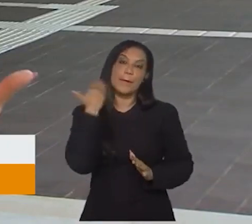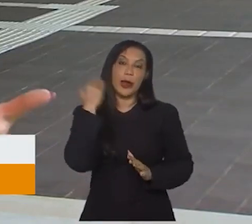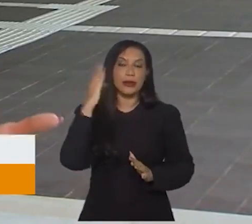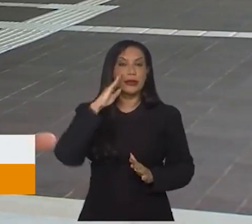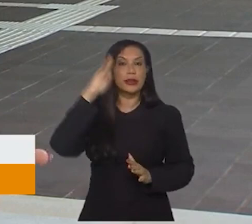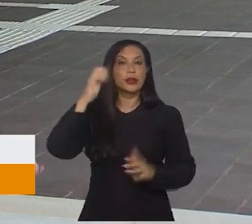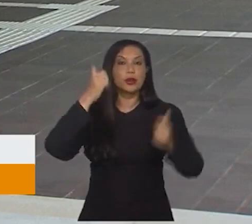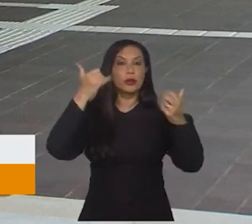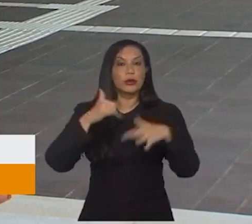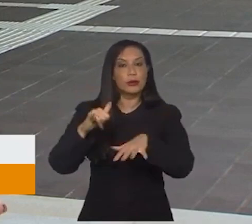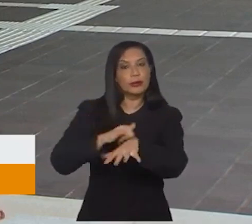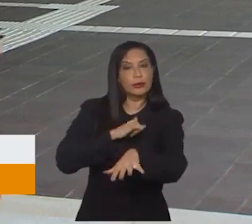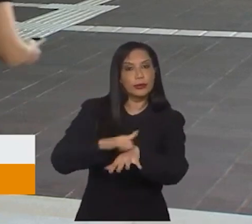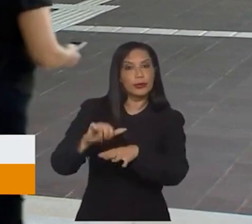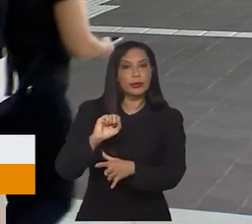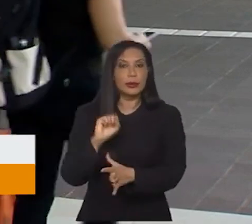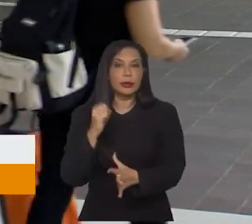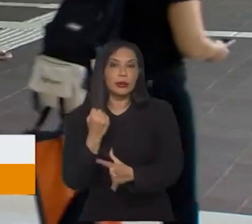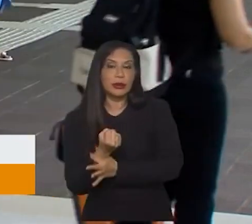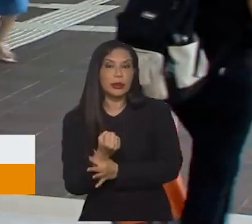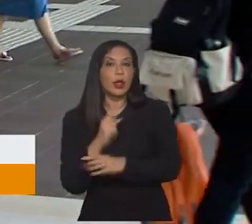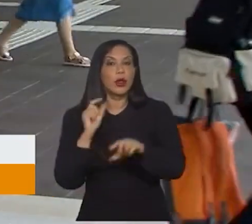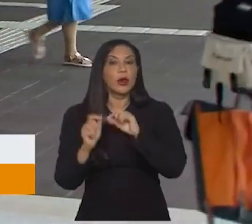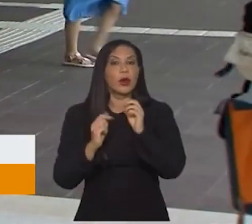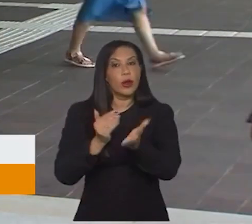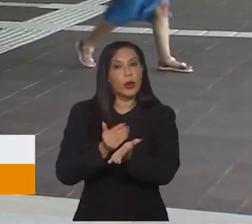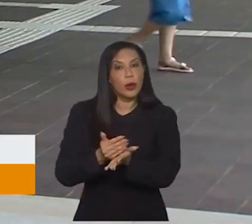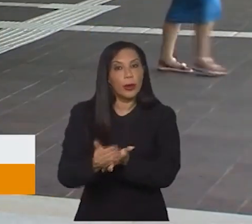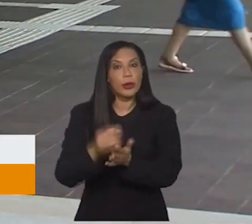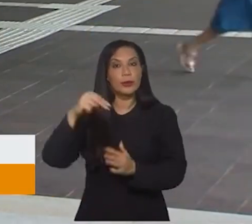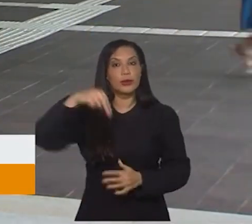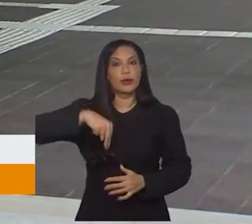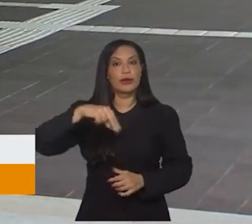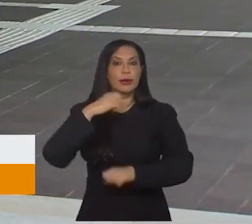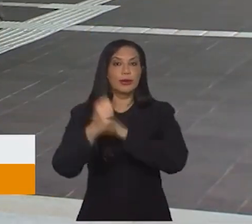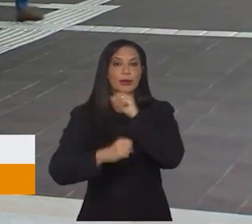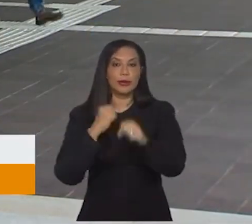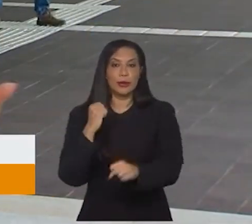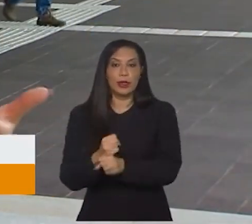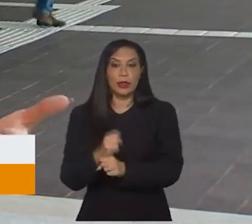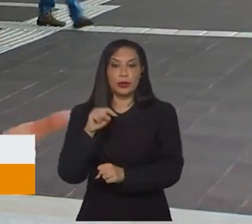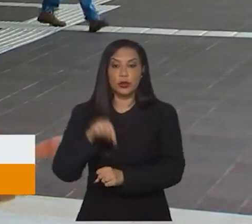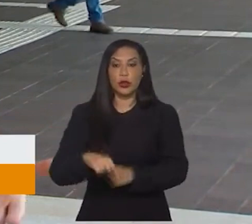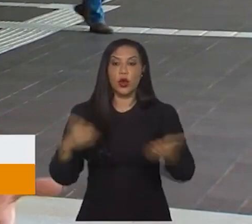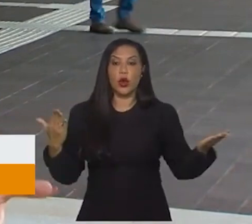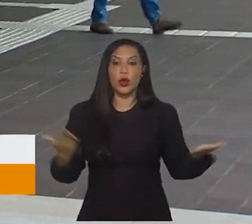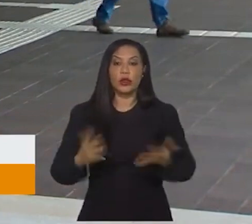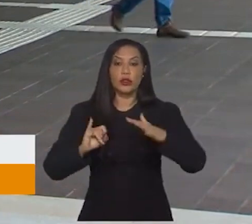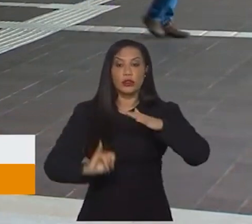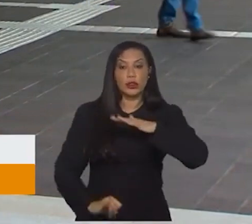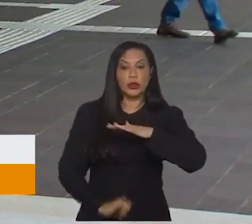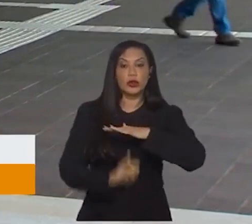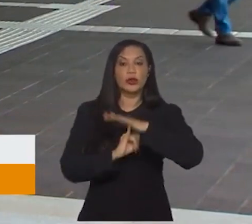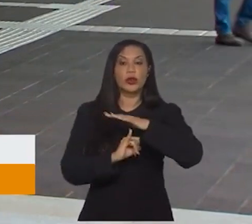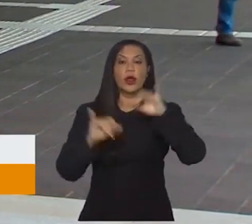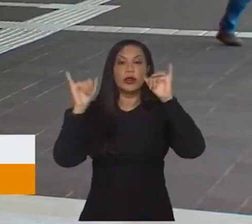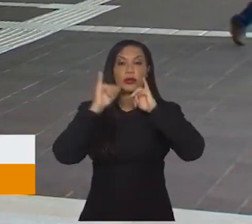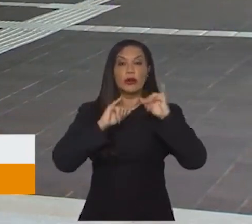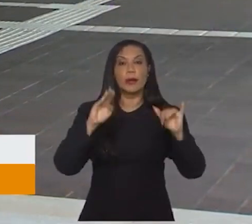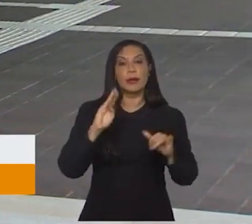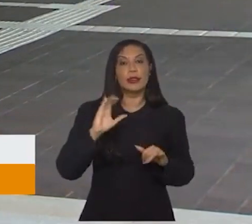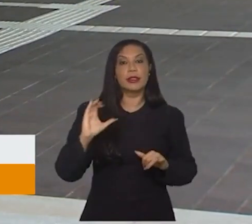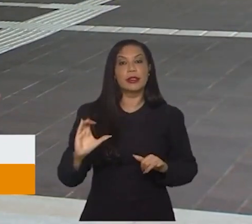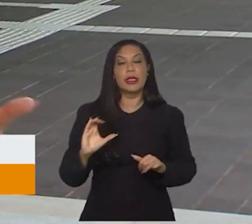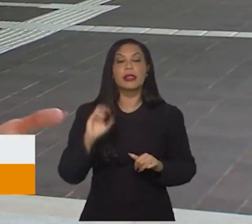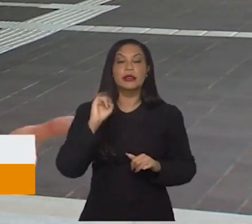novos mecanismos de segurança que vão entrar em vigor em novembro deste ano. Hoje as instituições informam ao BC quando